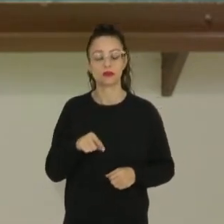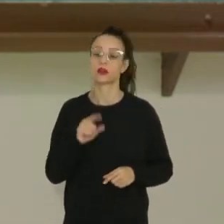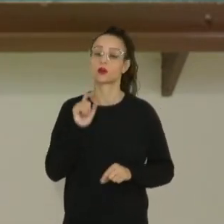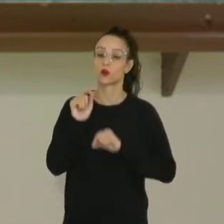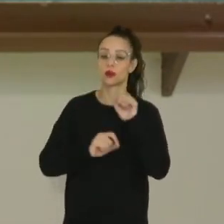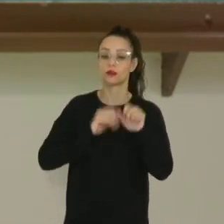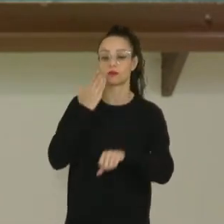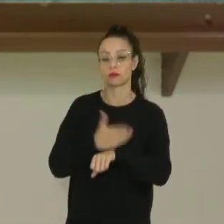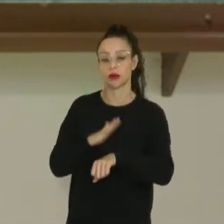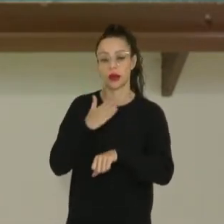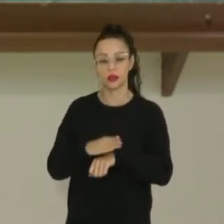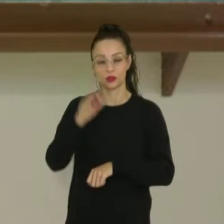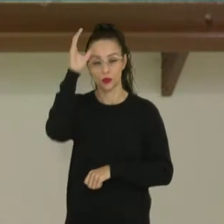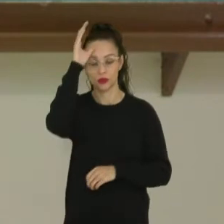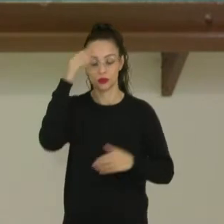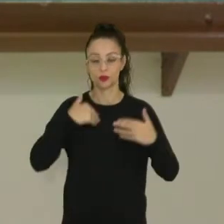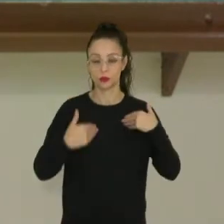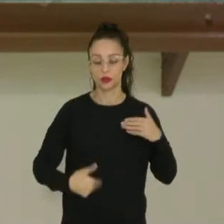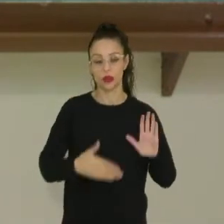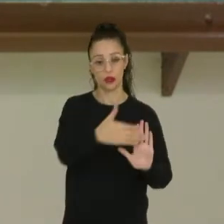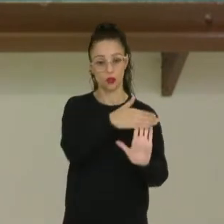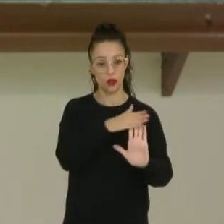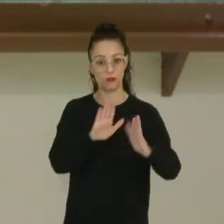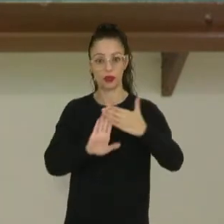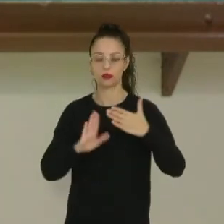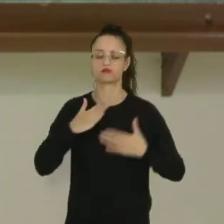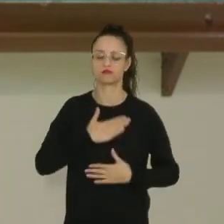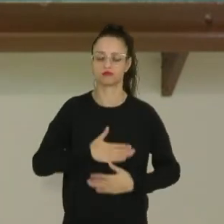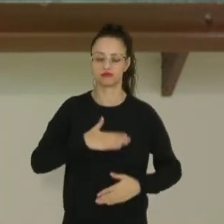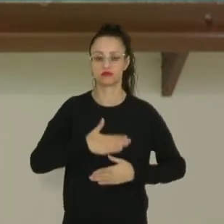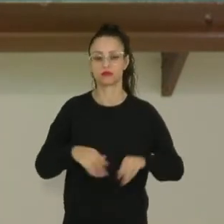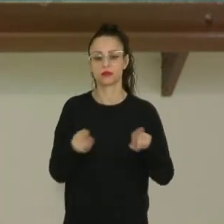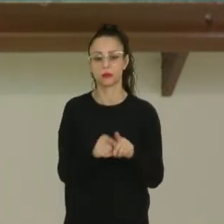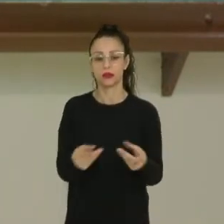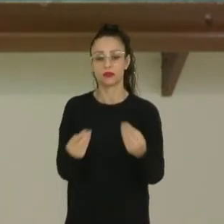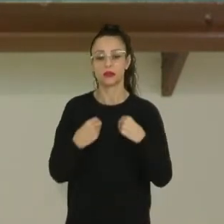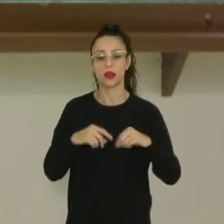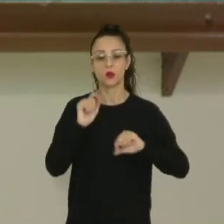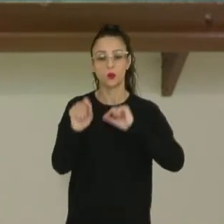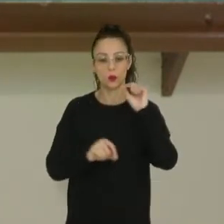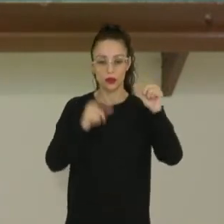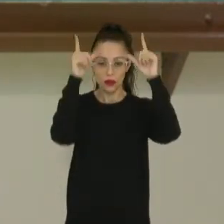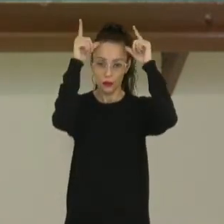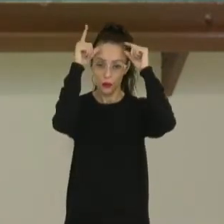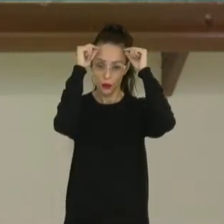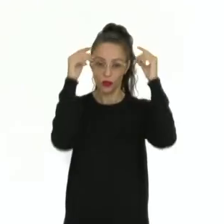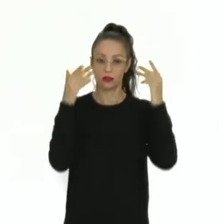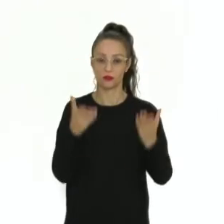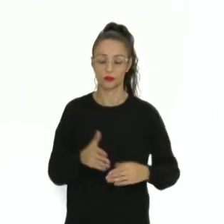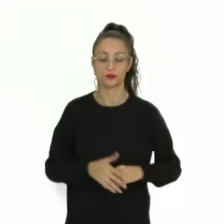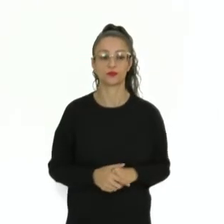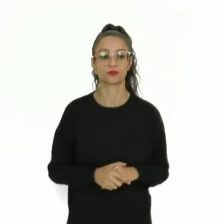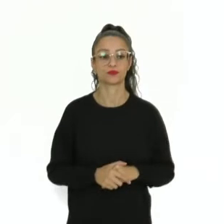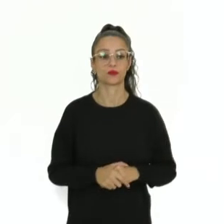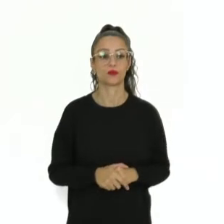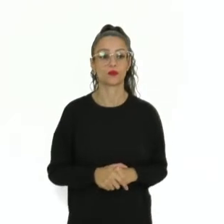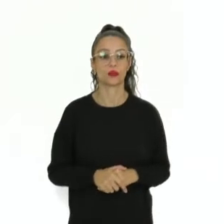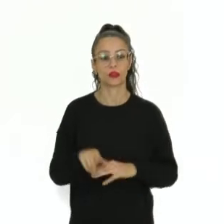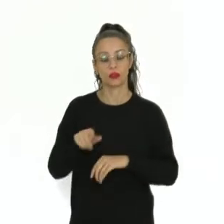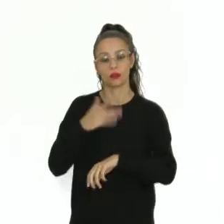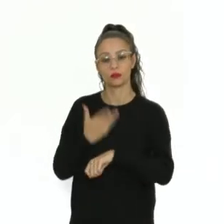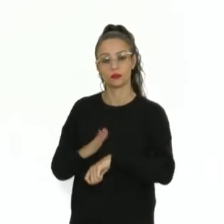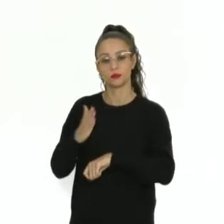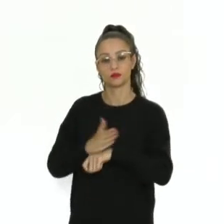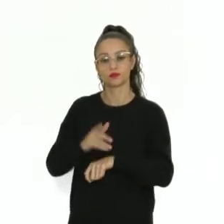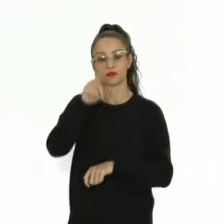corporal, aquele alongamento, aquela atividade de relaxamento, ele também traz um alívio para essas tensões. As práticas